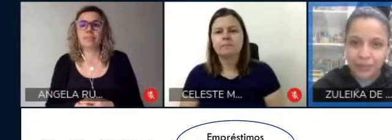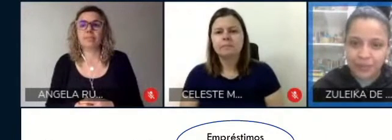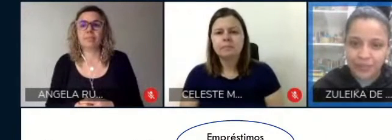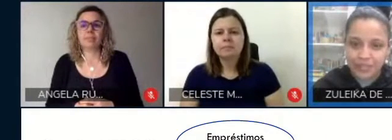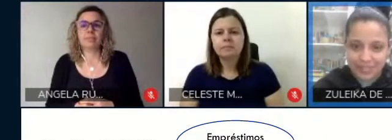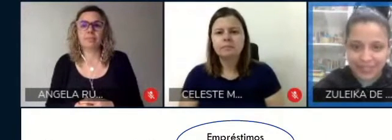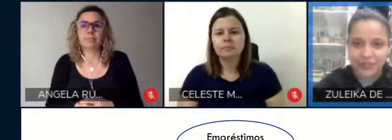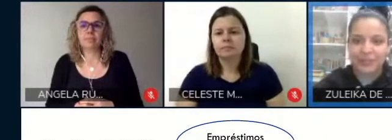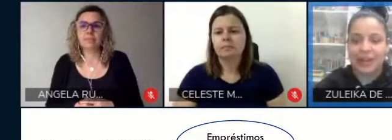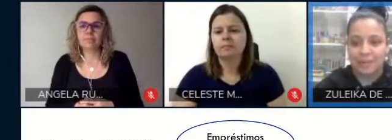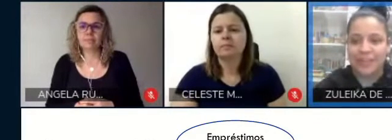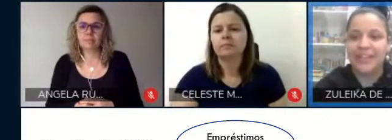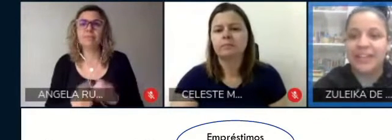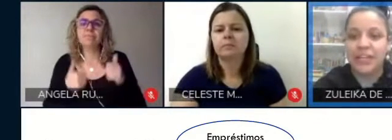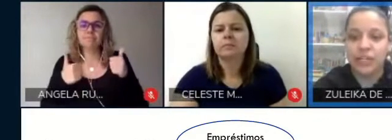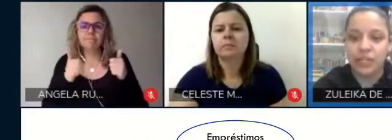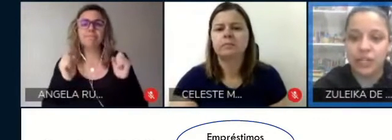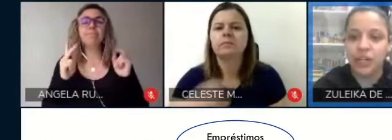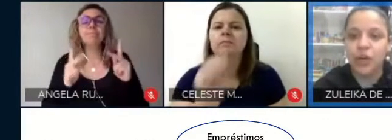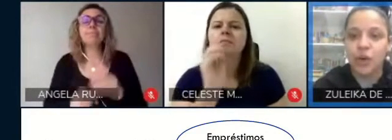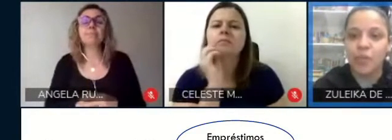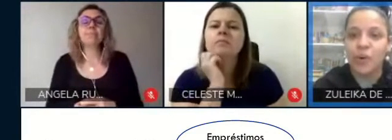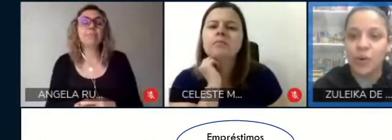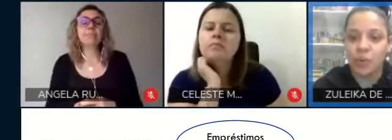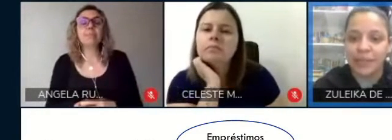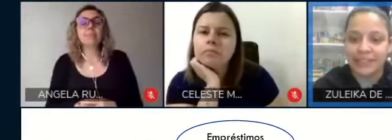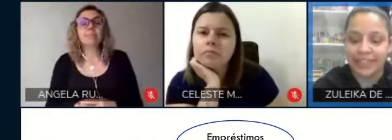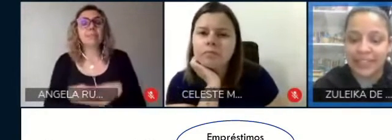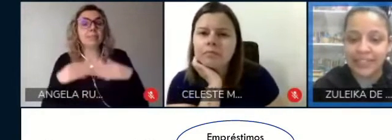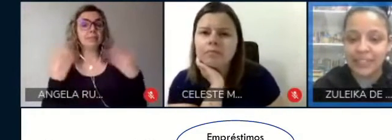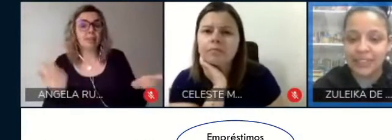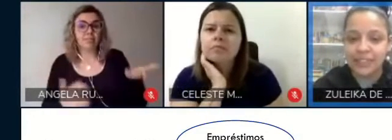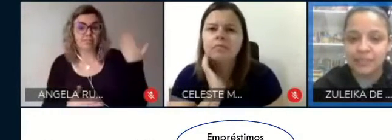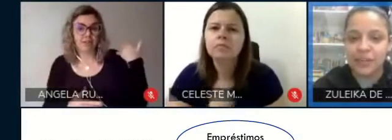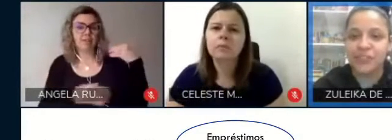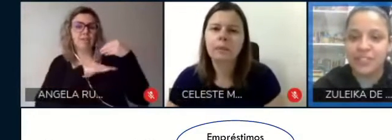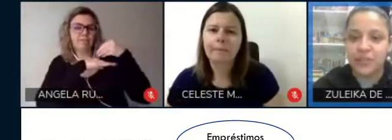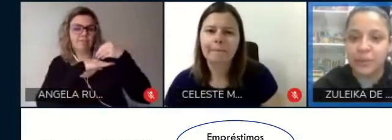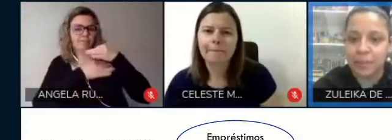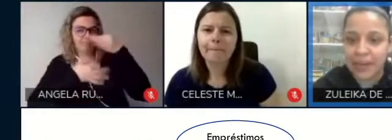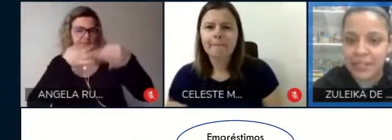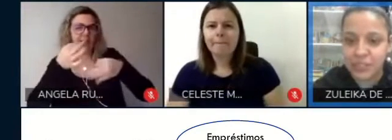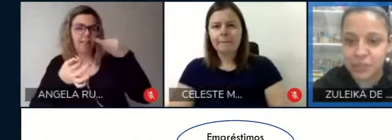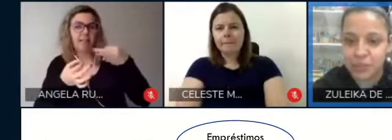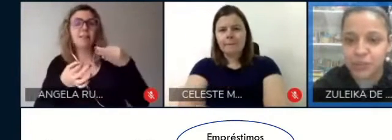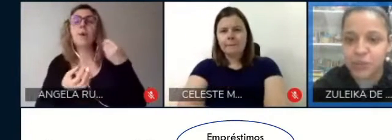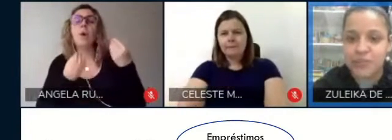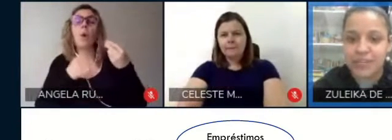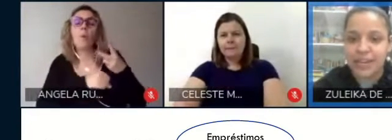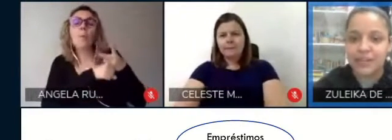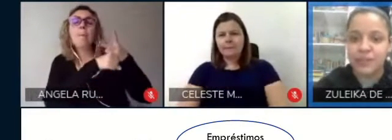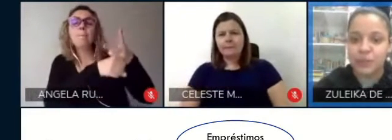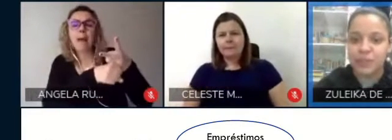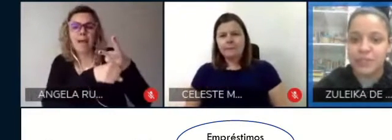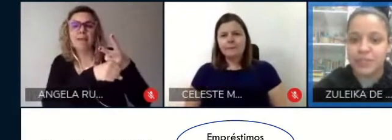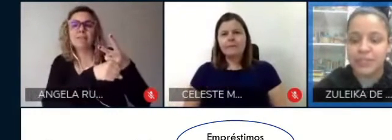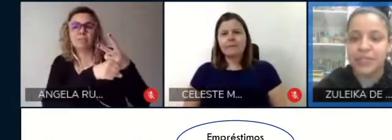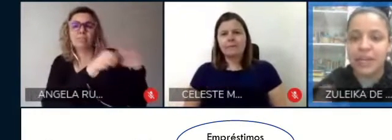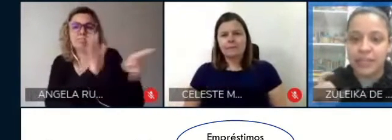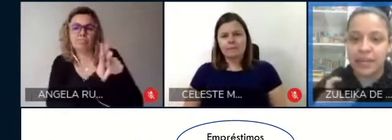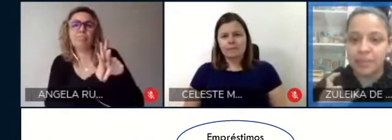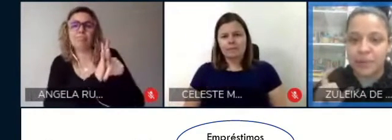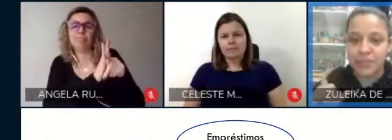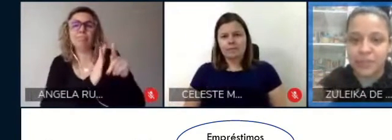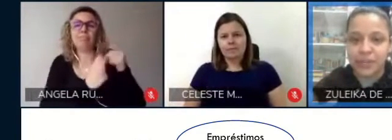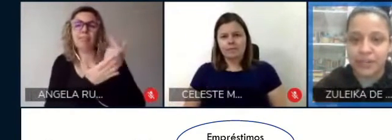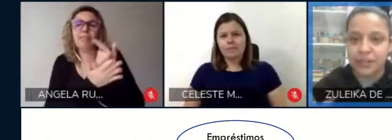Ele carregou para vocês? Carregou, tá. Como eu comentei, para fazer o empréstimo domiciliar, a gente